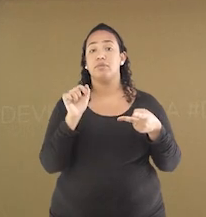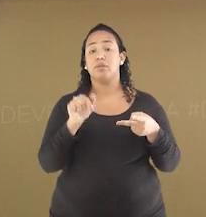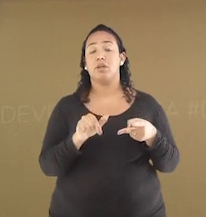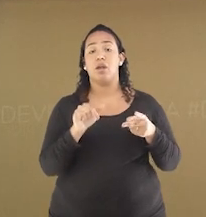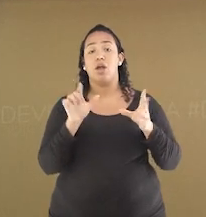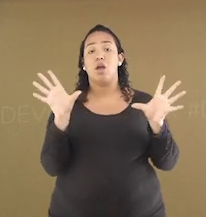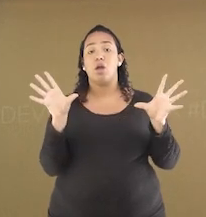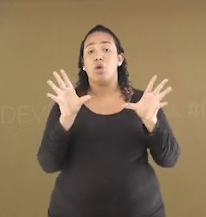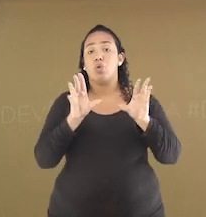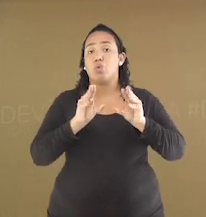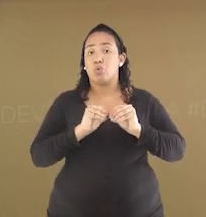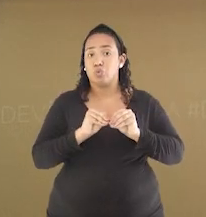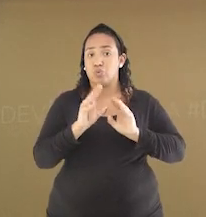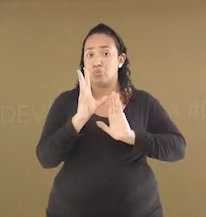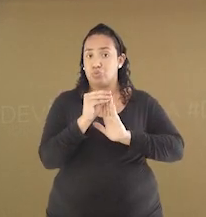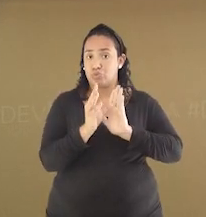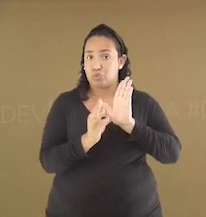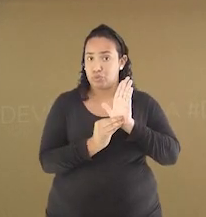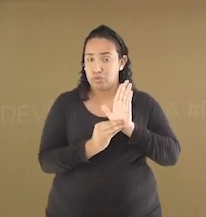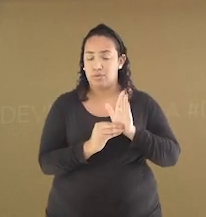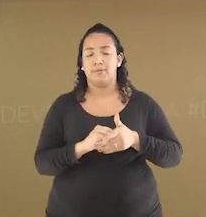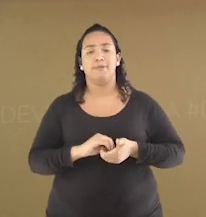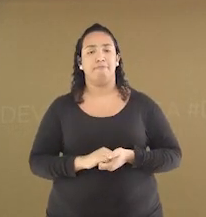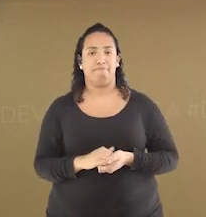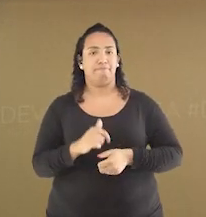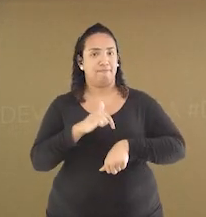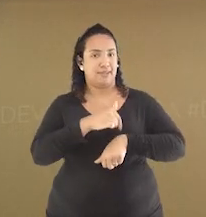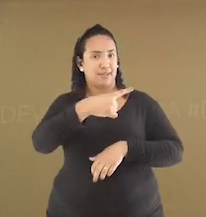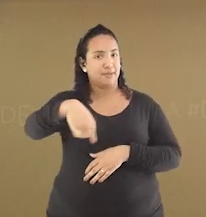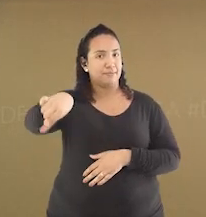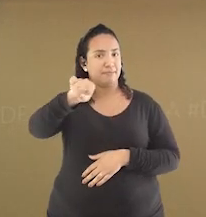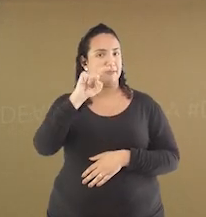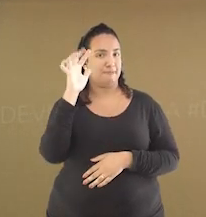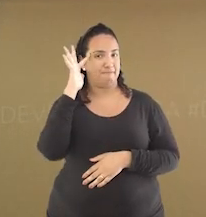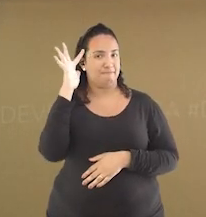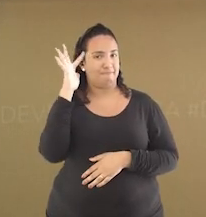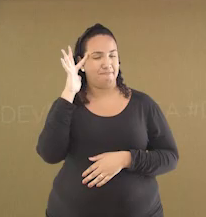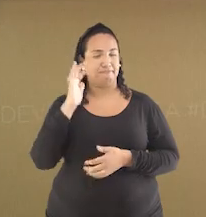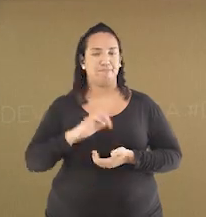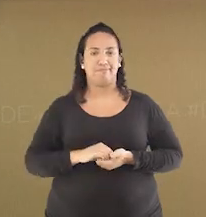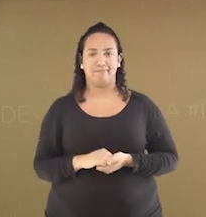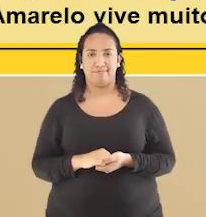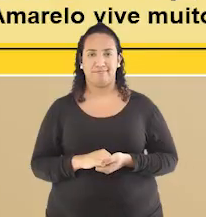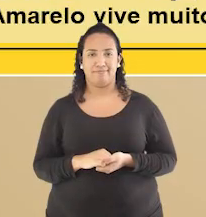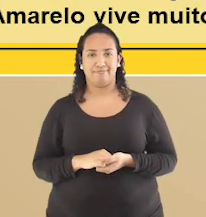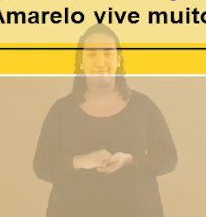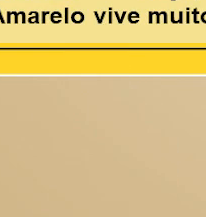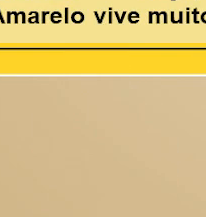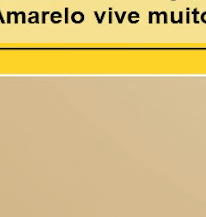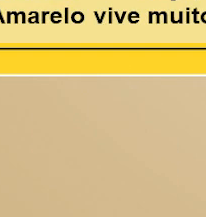letra B, ao resumo do conteúdo da obra? Tempo para você pensar.